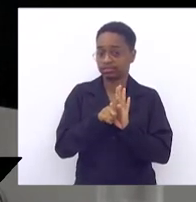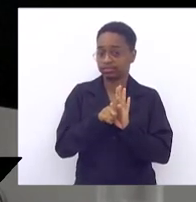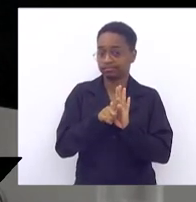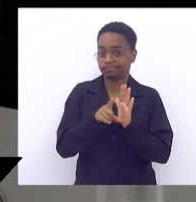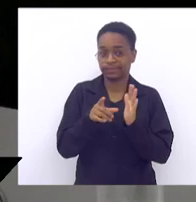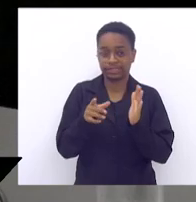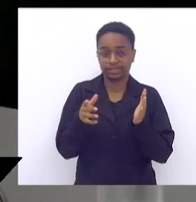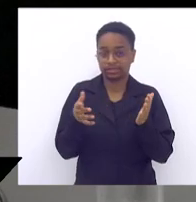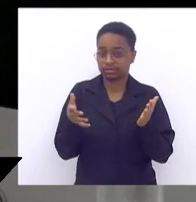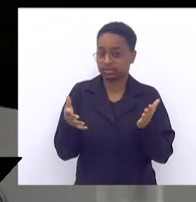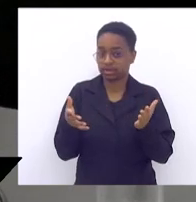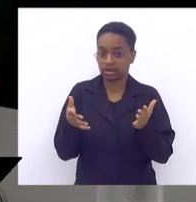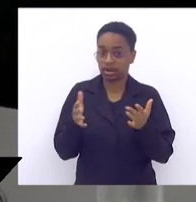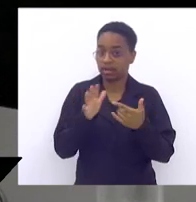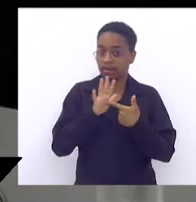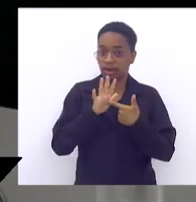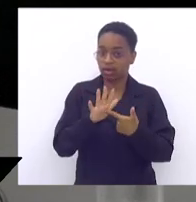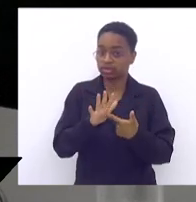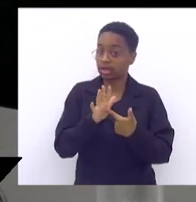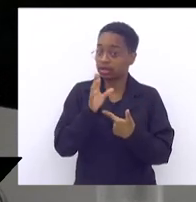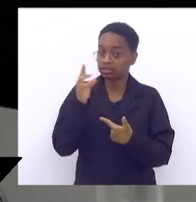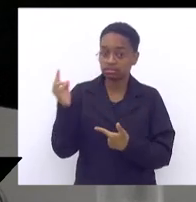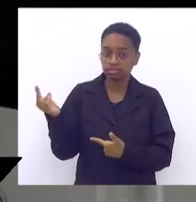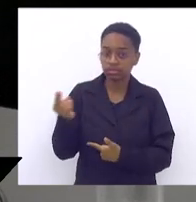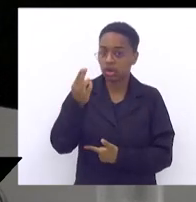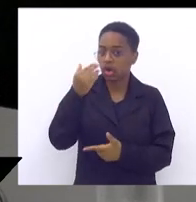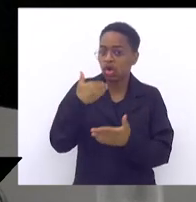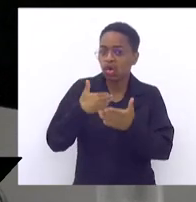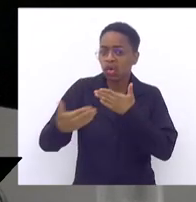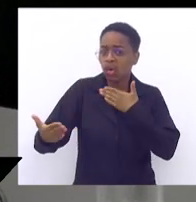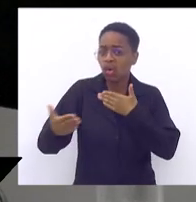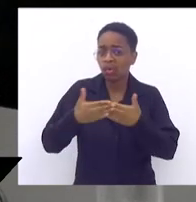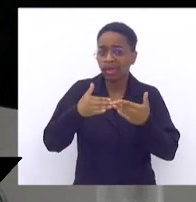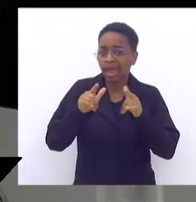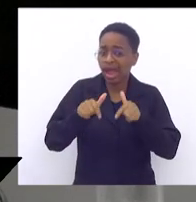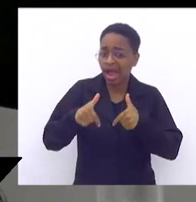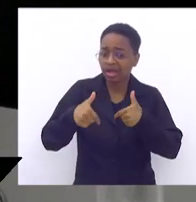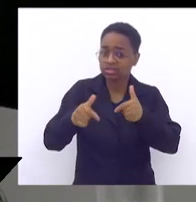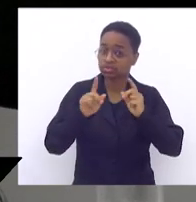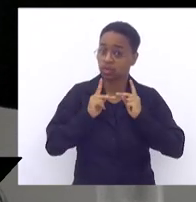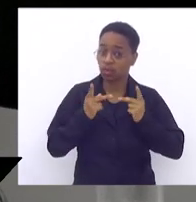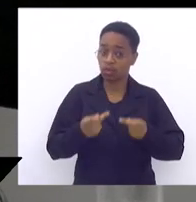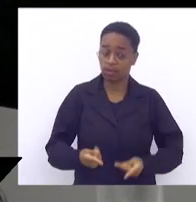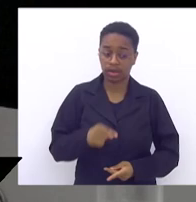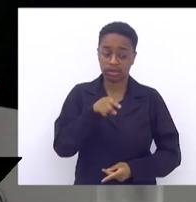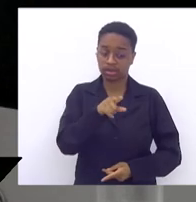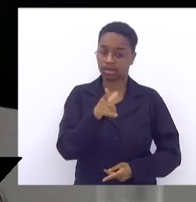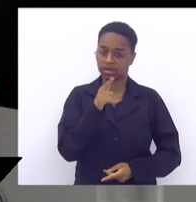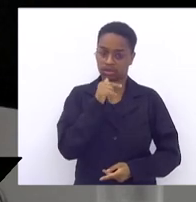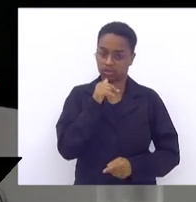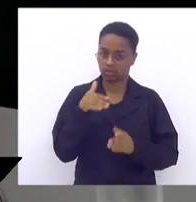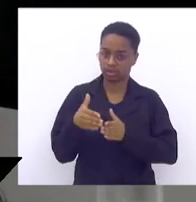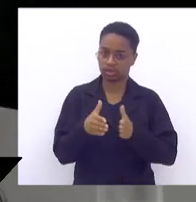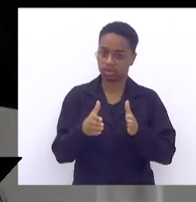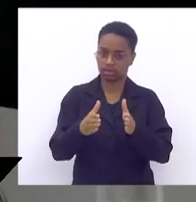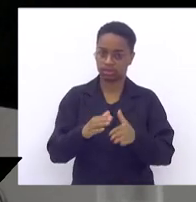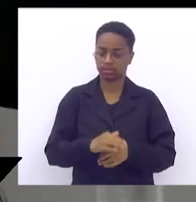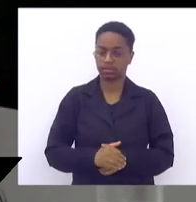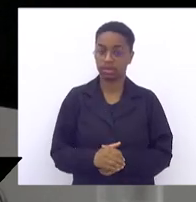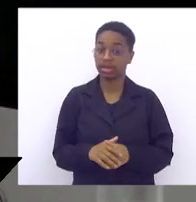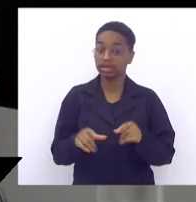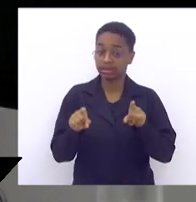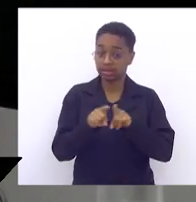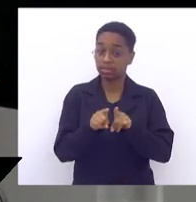por todas sacramenta a impossibilidade de qualquer interferência humana nestes rios, inclusive